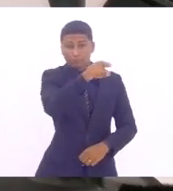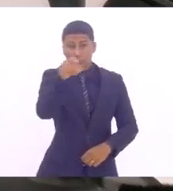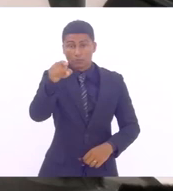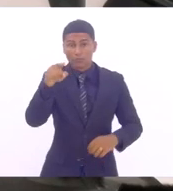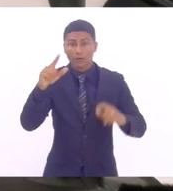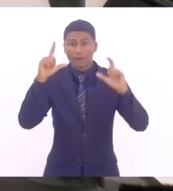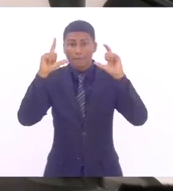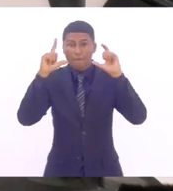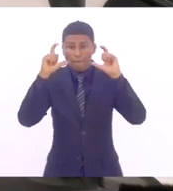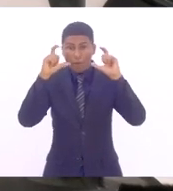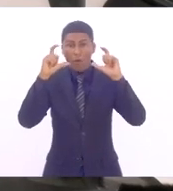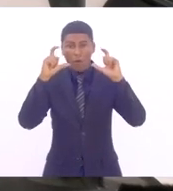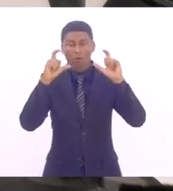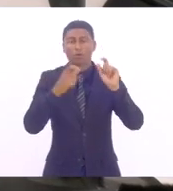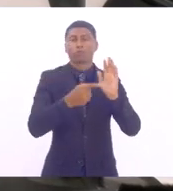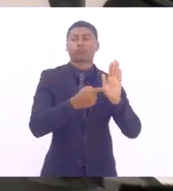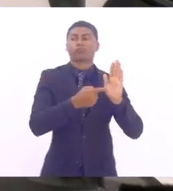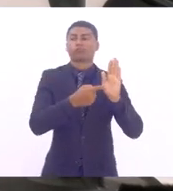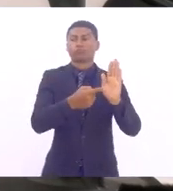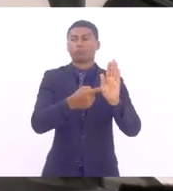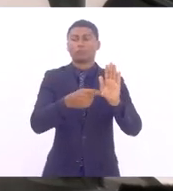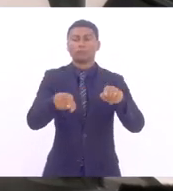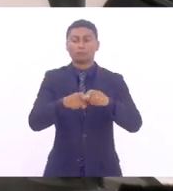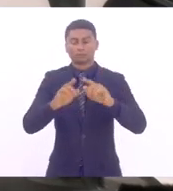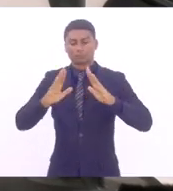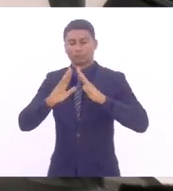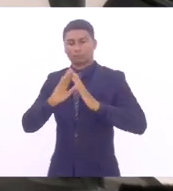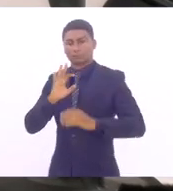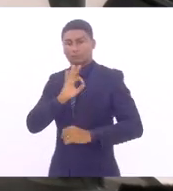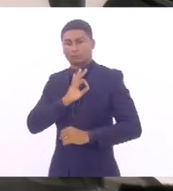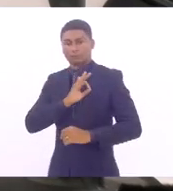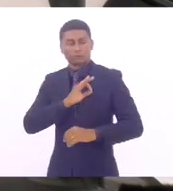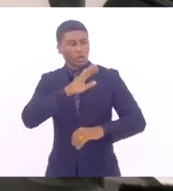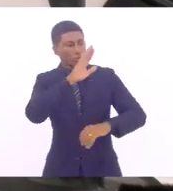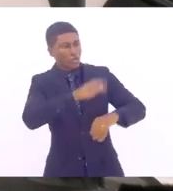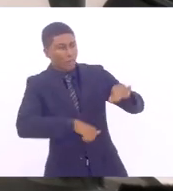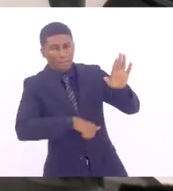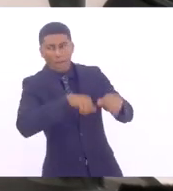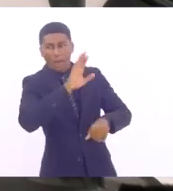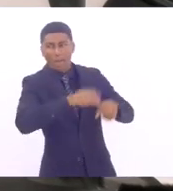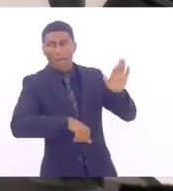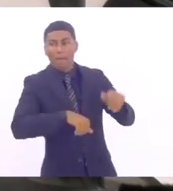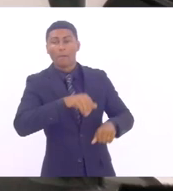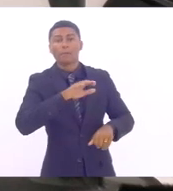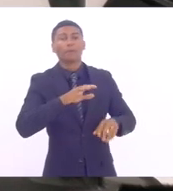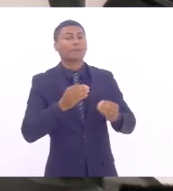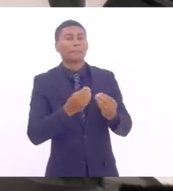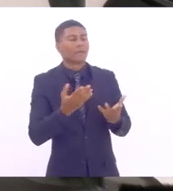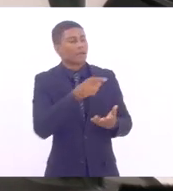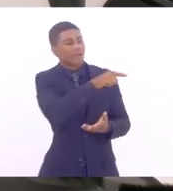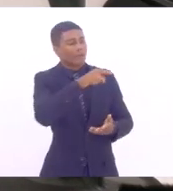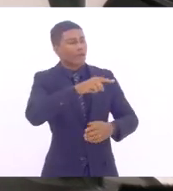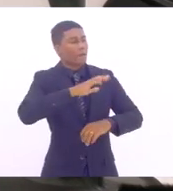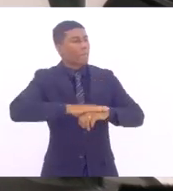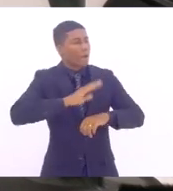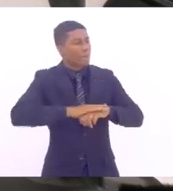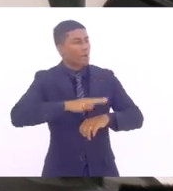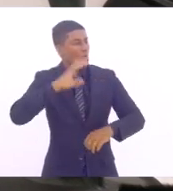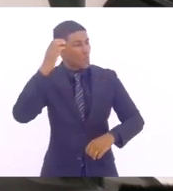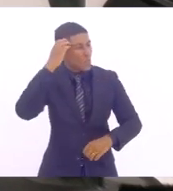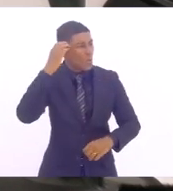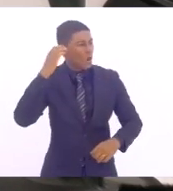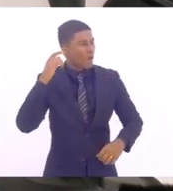queiram ou não queiram, vão ser chamados em delegacia para responder pelo que não fizeram muitas vezes. Tá? Isso é muito